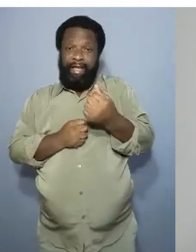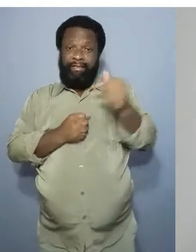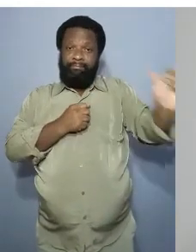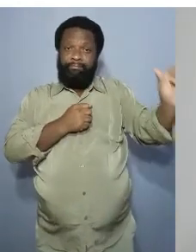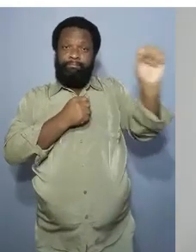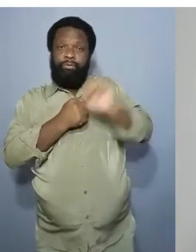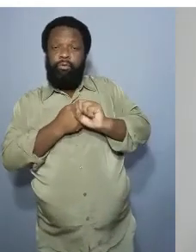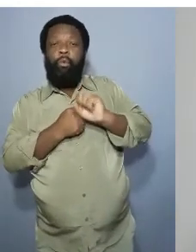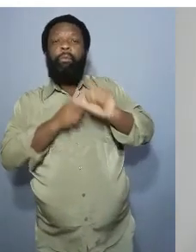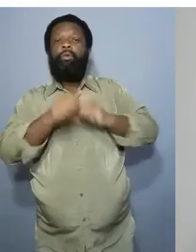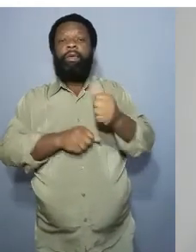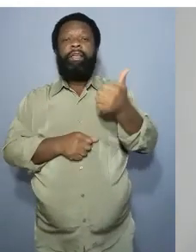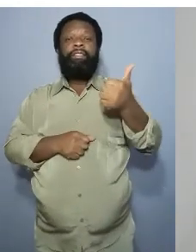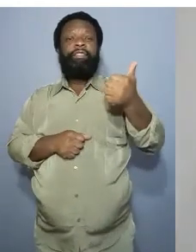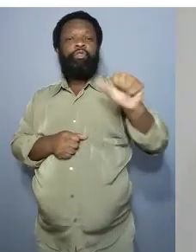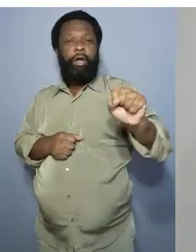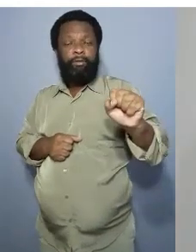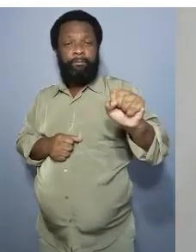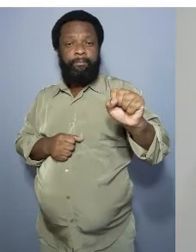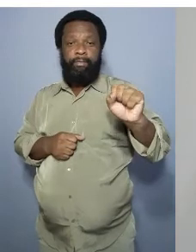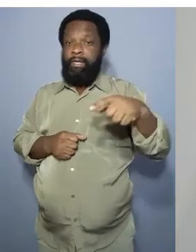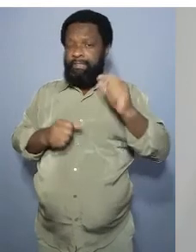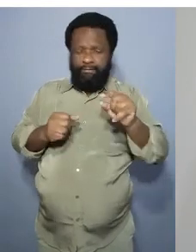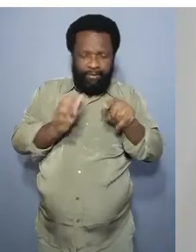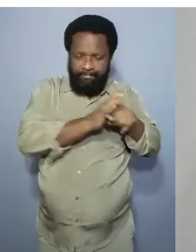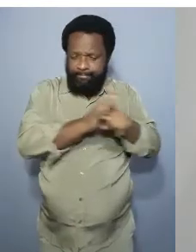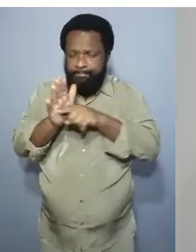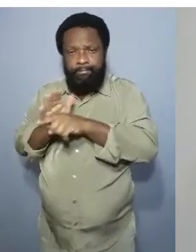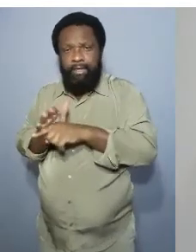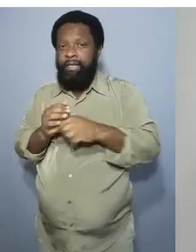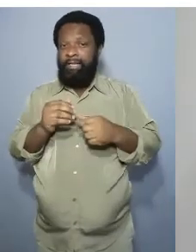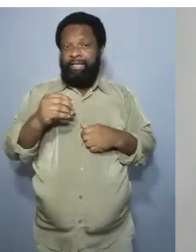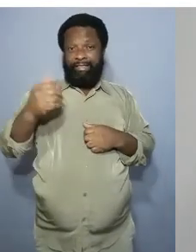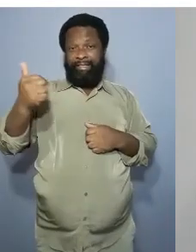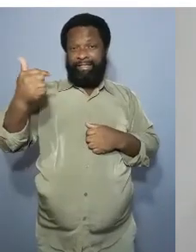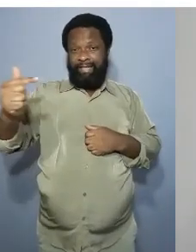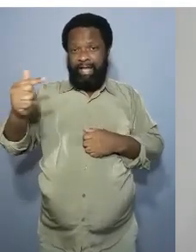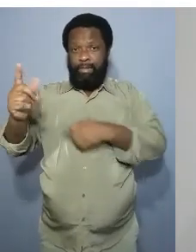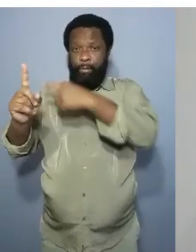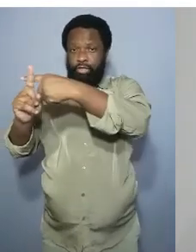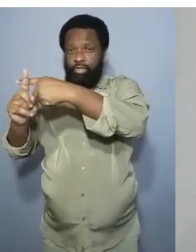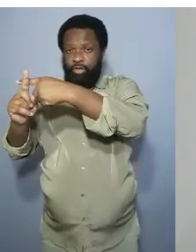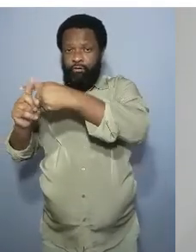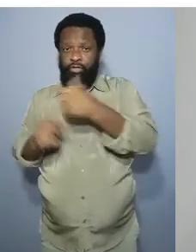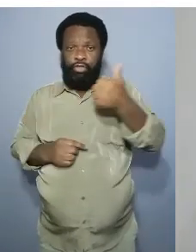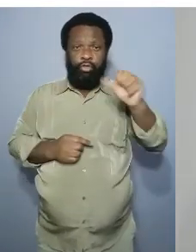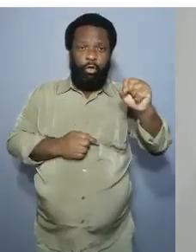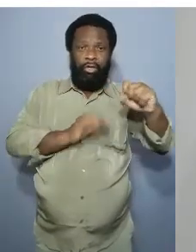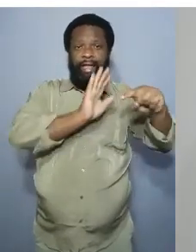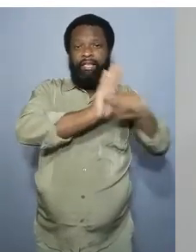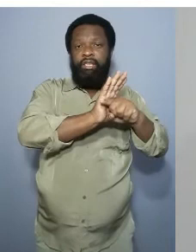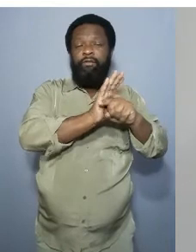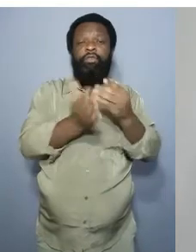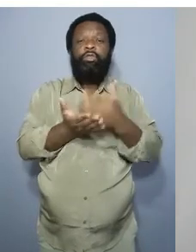ter 18 cargas negativas. Pessoal, se a gente fizer uma análise, 17 positivas com 18